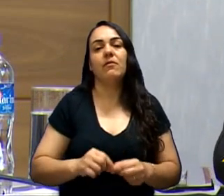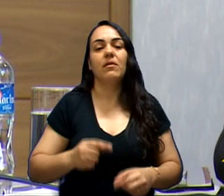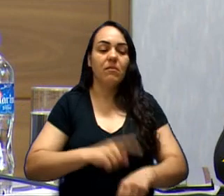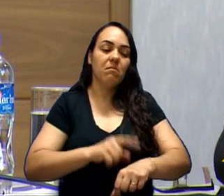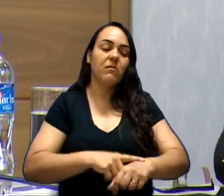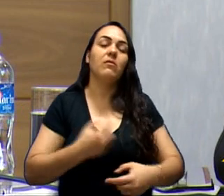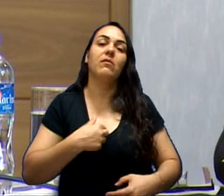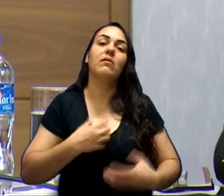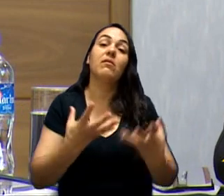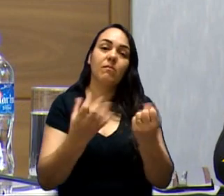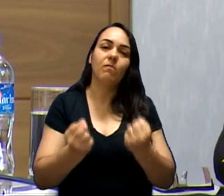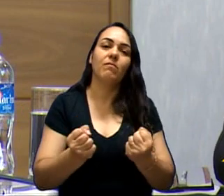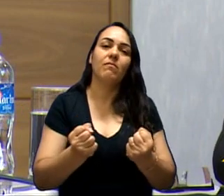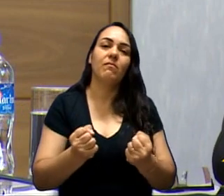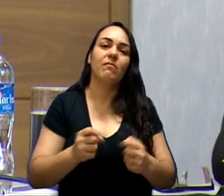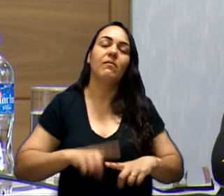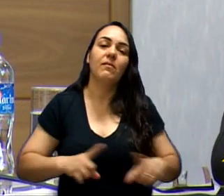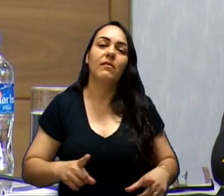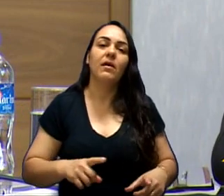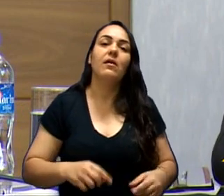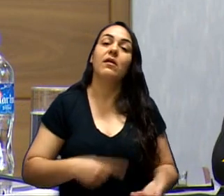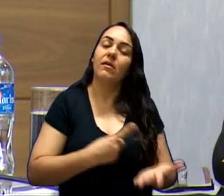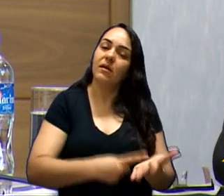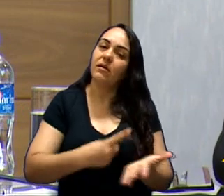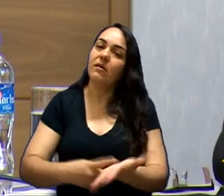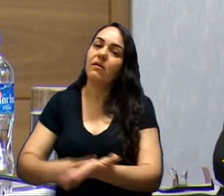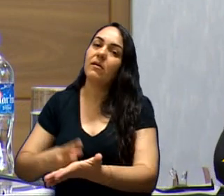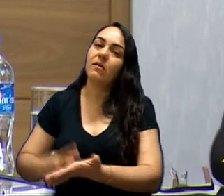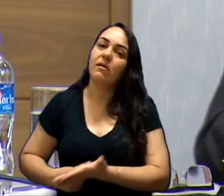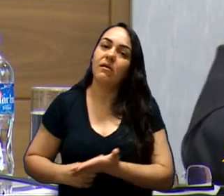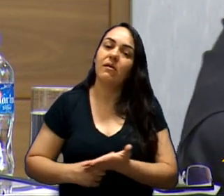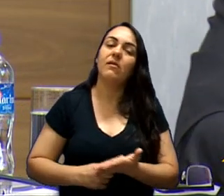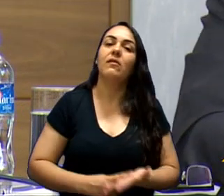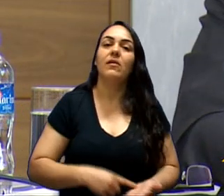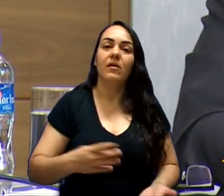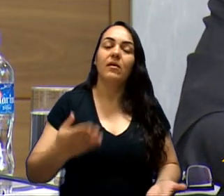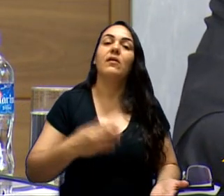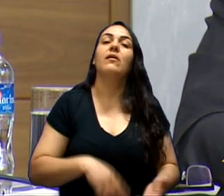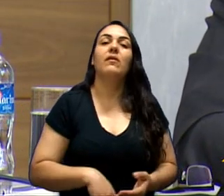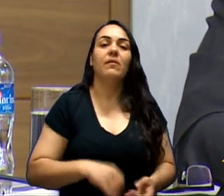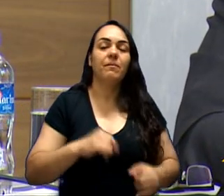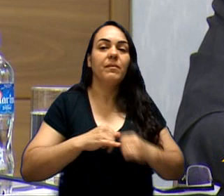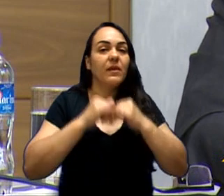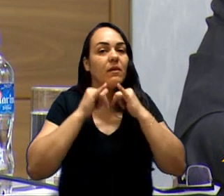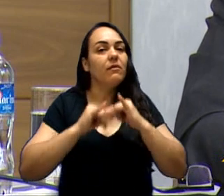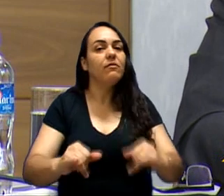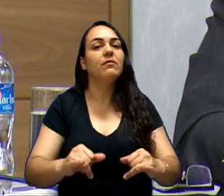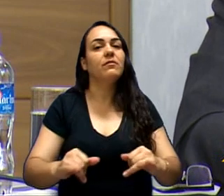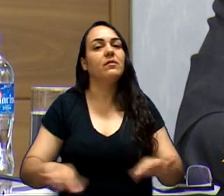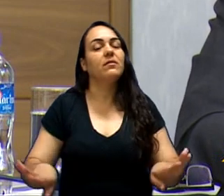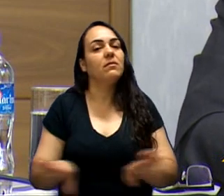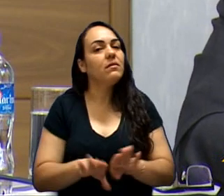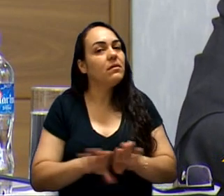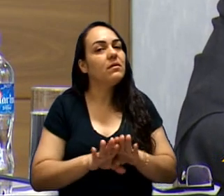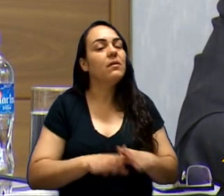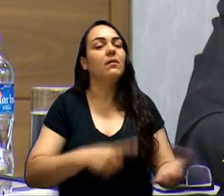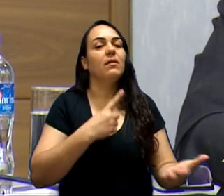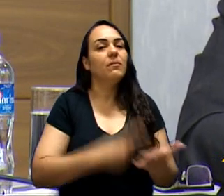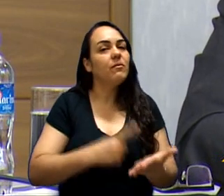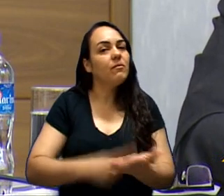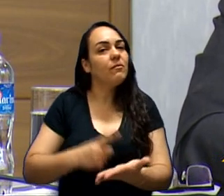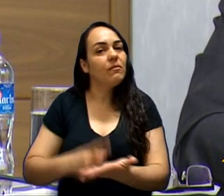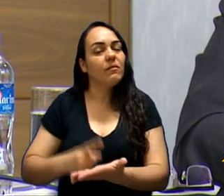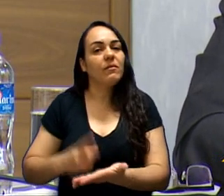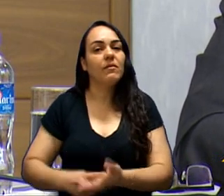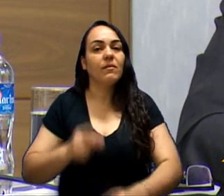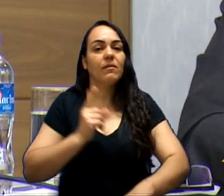vai ficar assim. Então, estou convidando, solicito que a secretaria faça o convite nesse